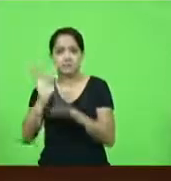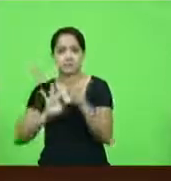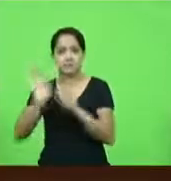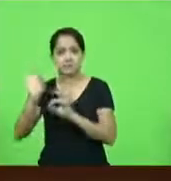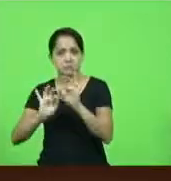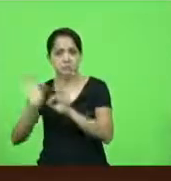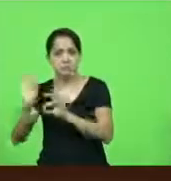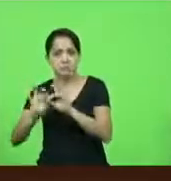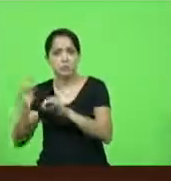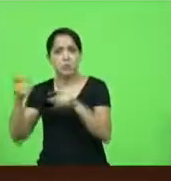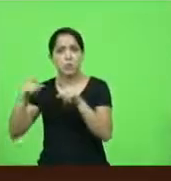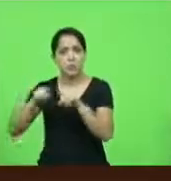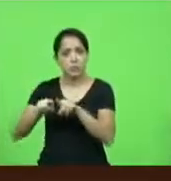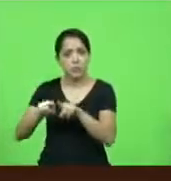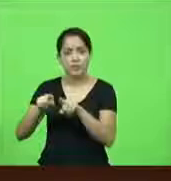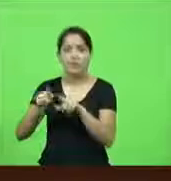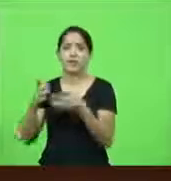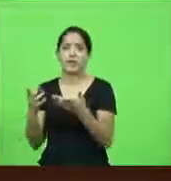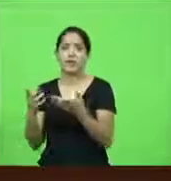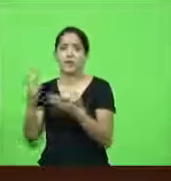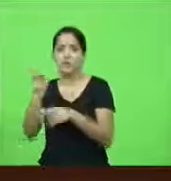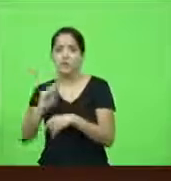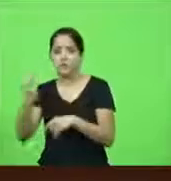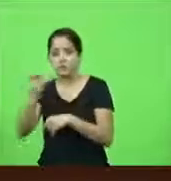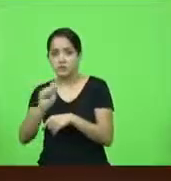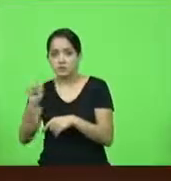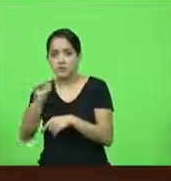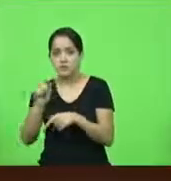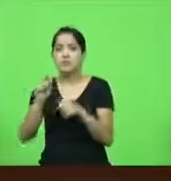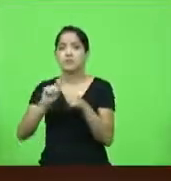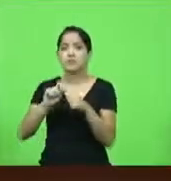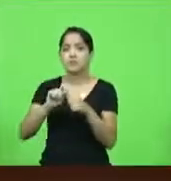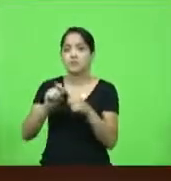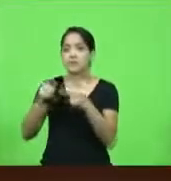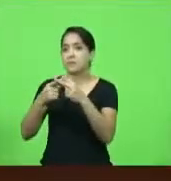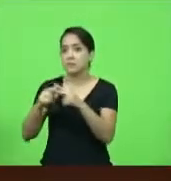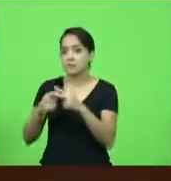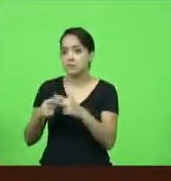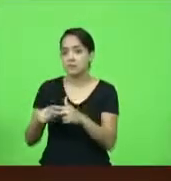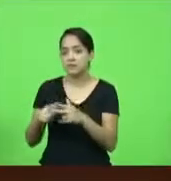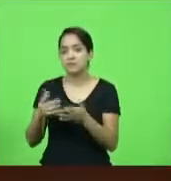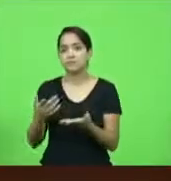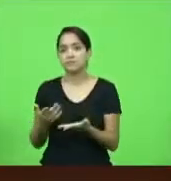um convênio com as associações dos municípios para fazer a manutenção.